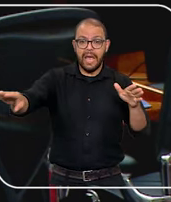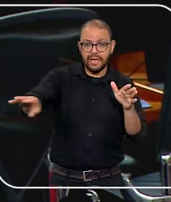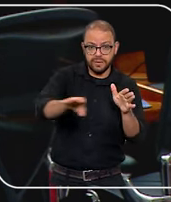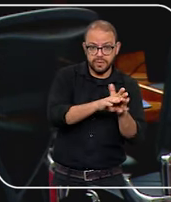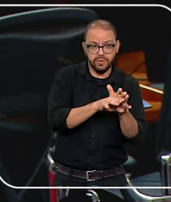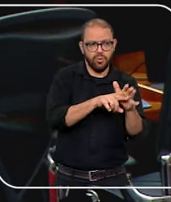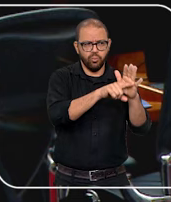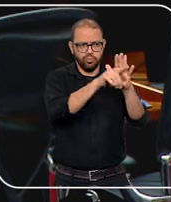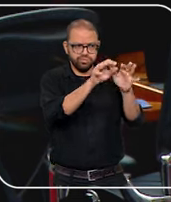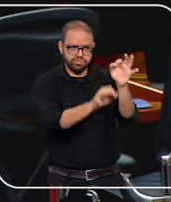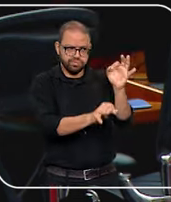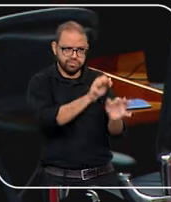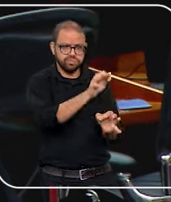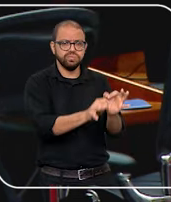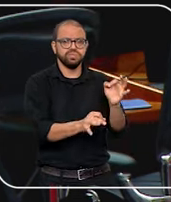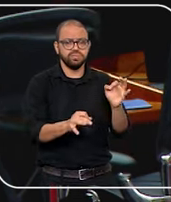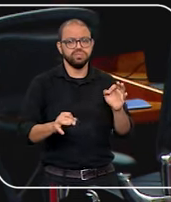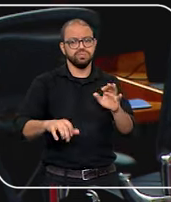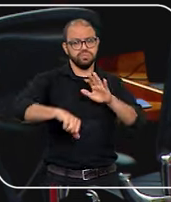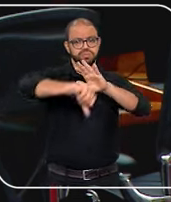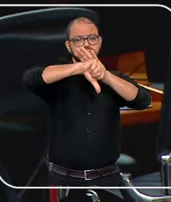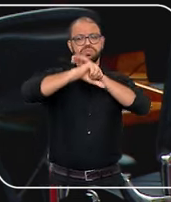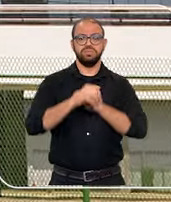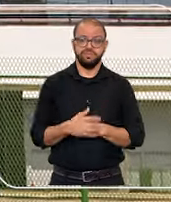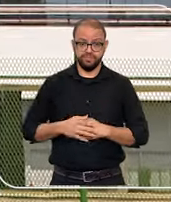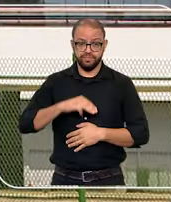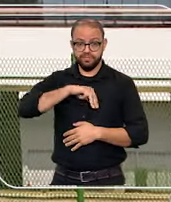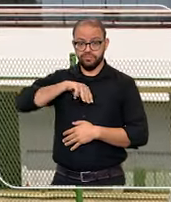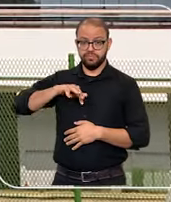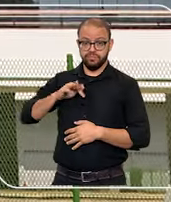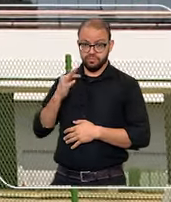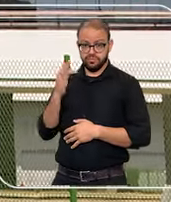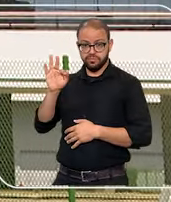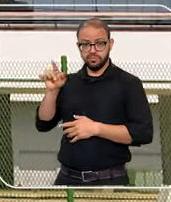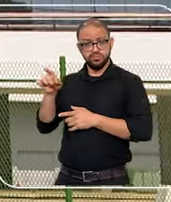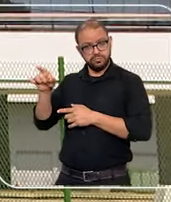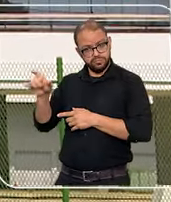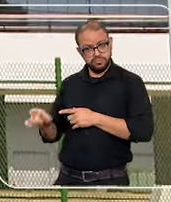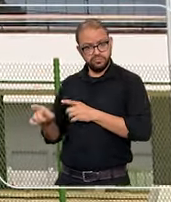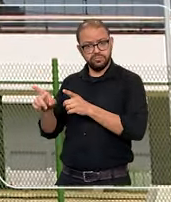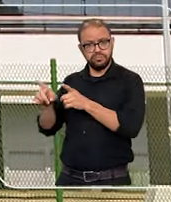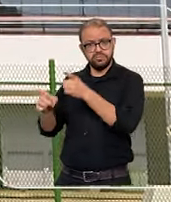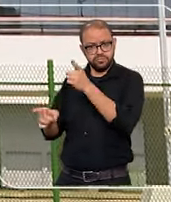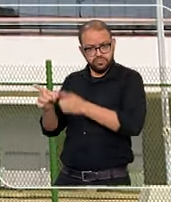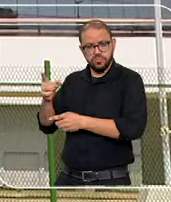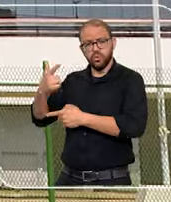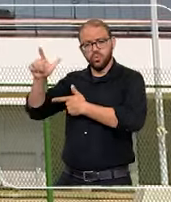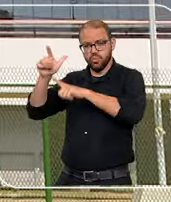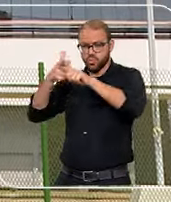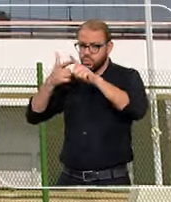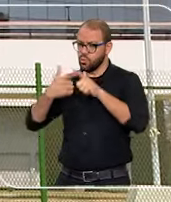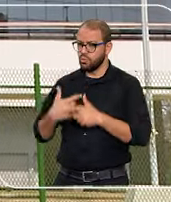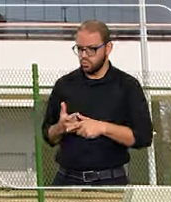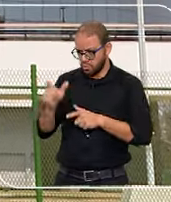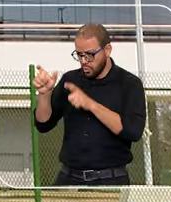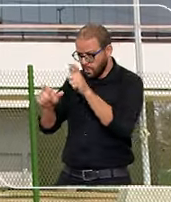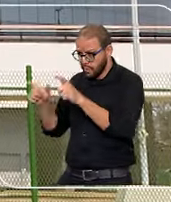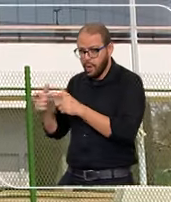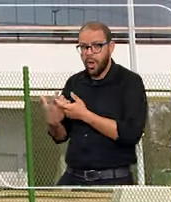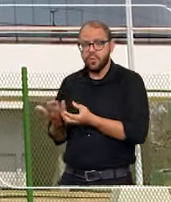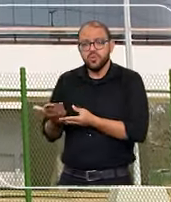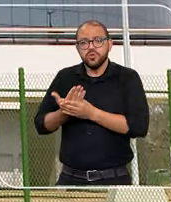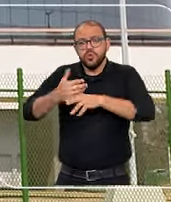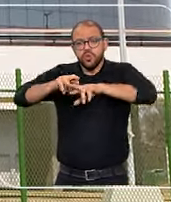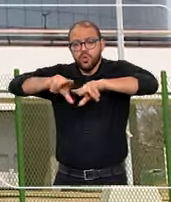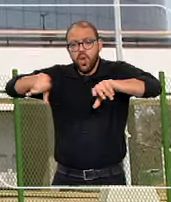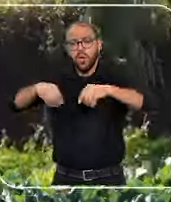afastamento até que seja concluído o julgamento da ação penal. De acordo com o MPF, a desembargadora e os outros réus teriam atuado em